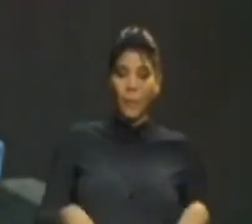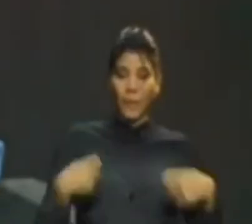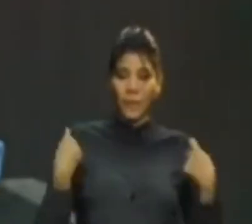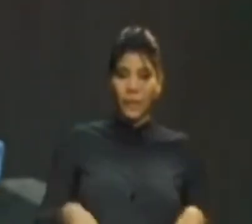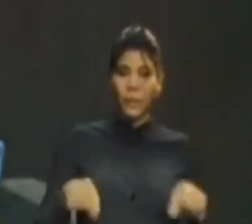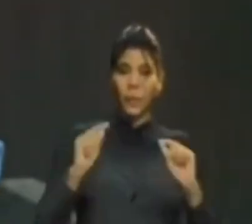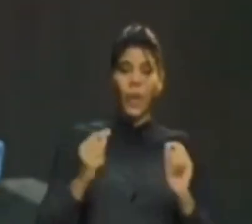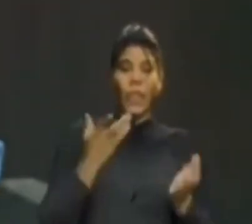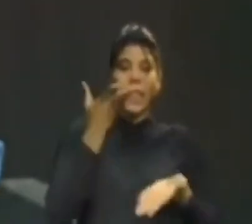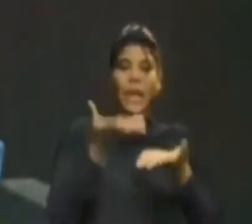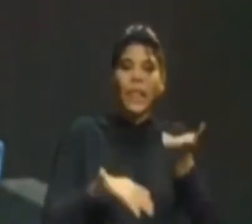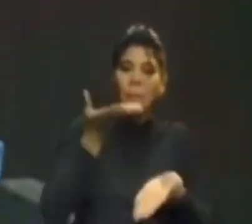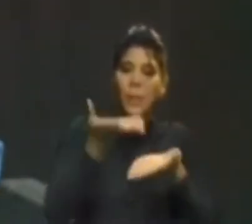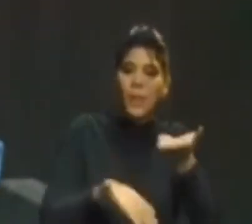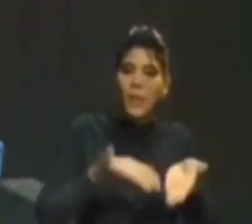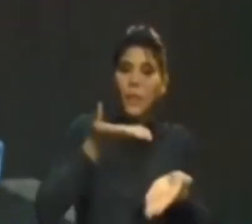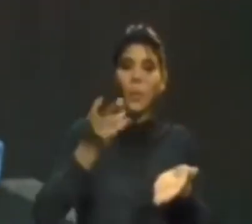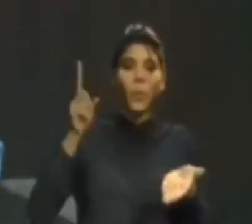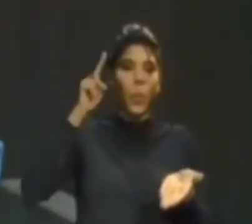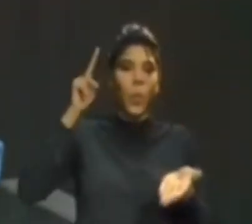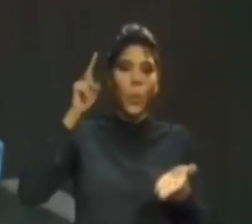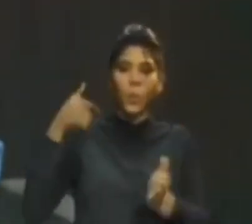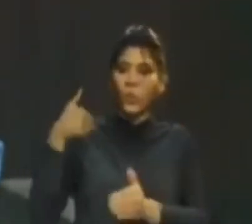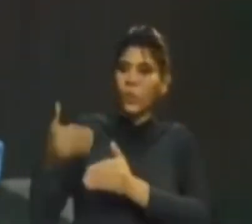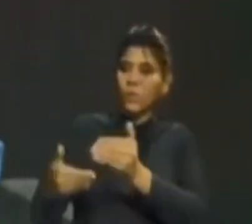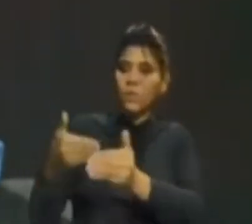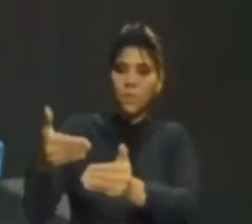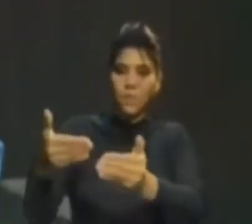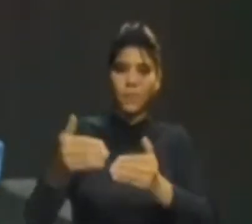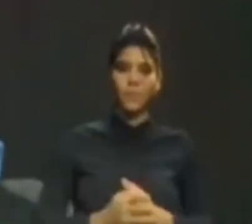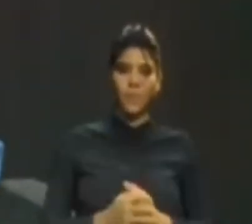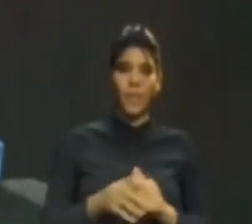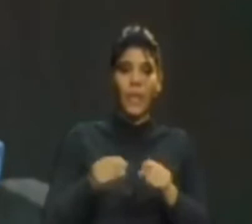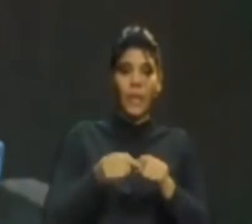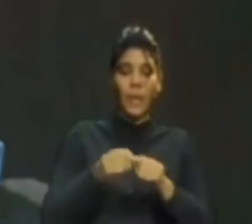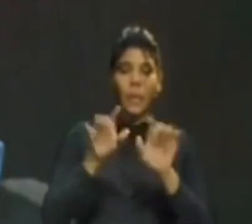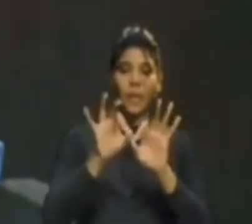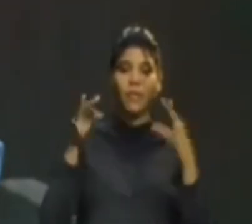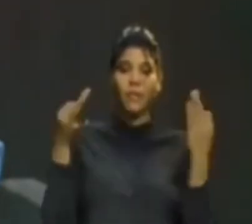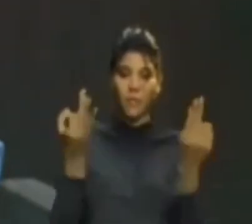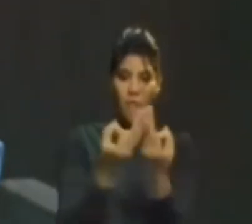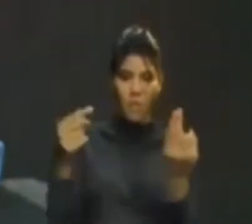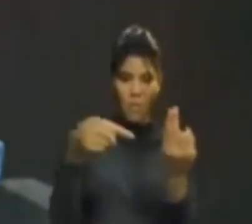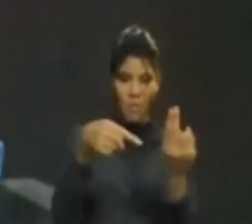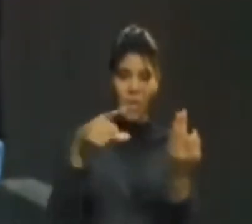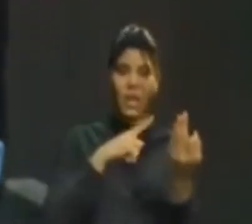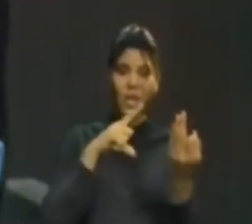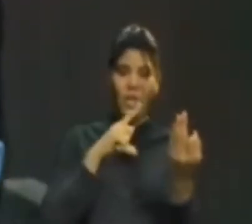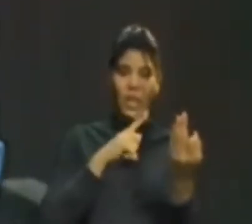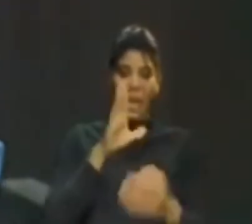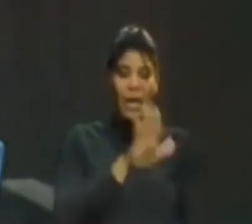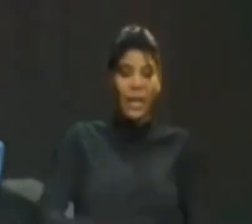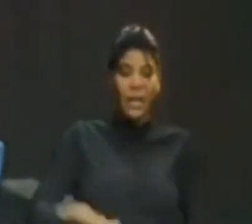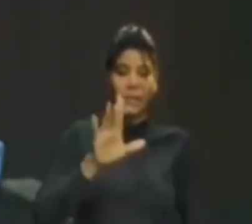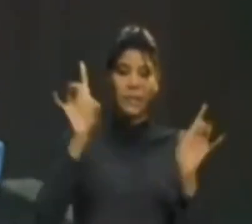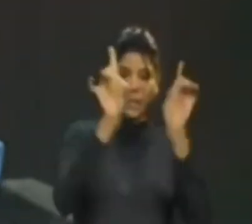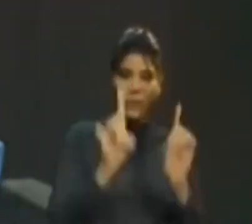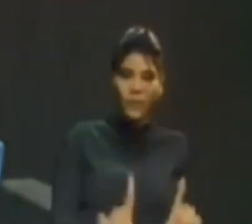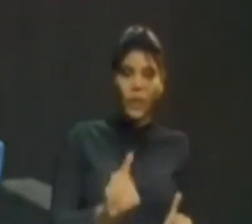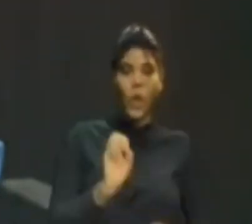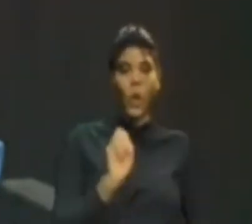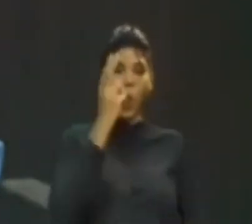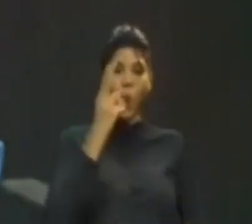tratamentos cotidianos para Famílias com crianças com deficiência para famílias que